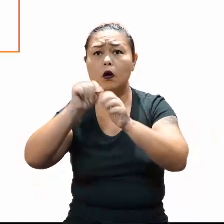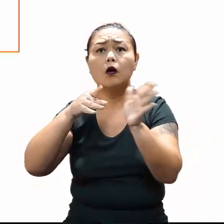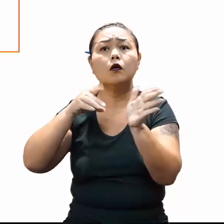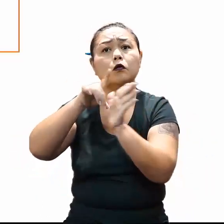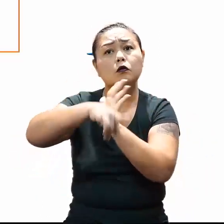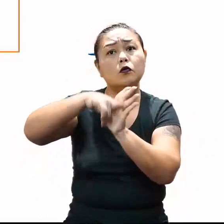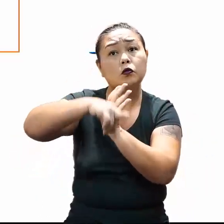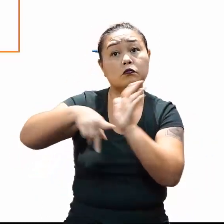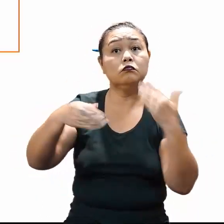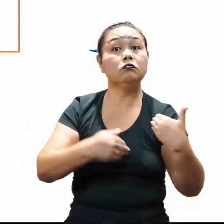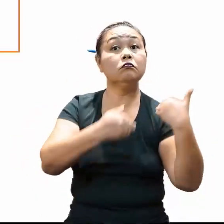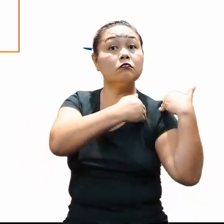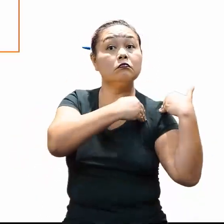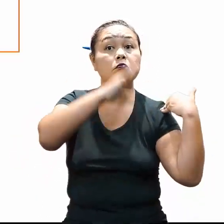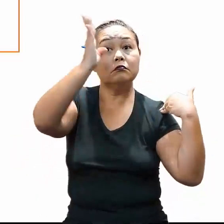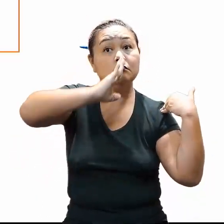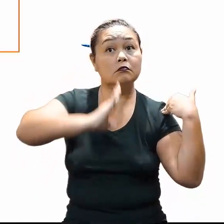Brasil.